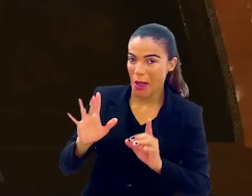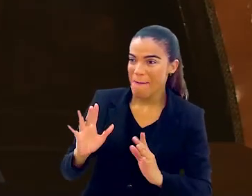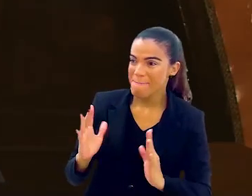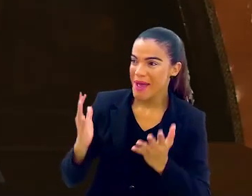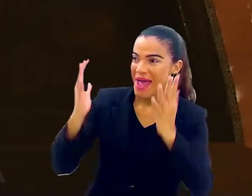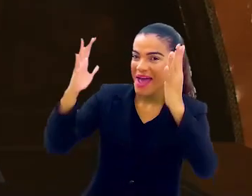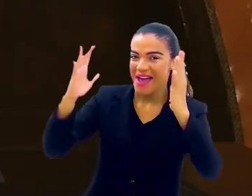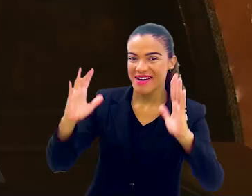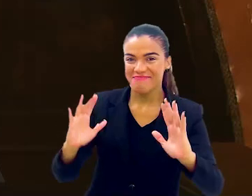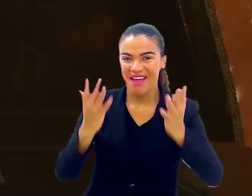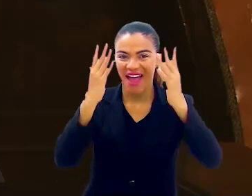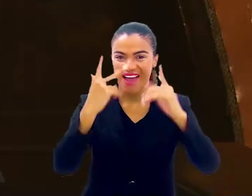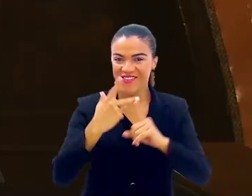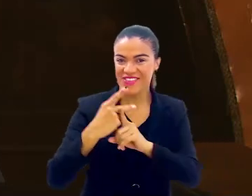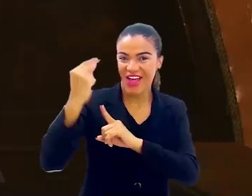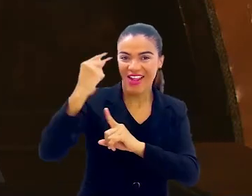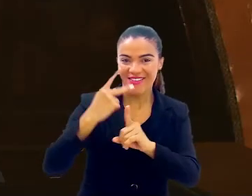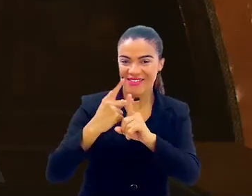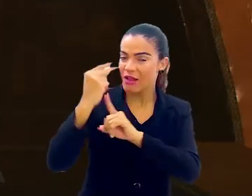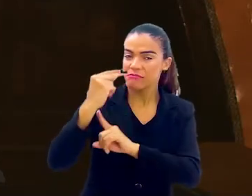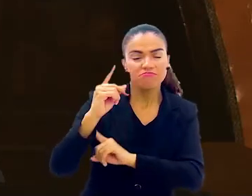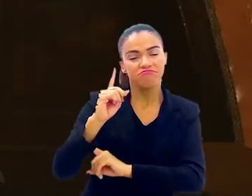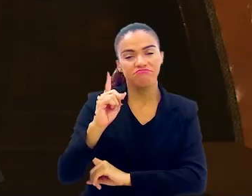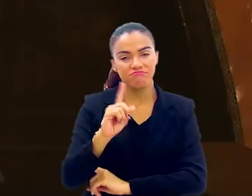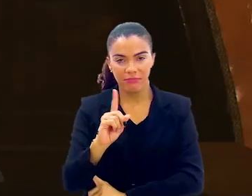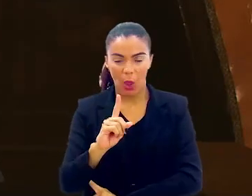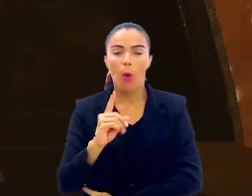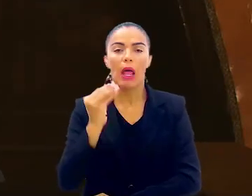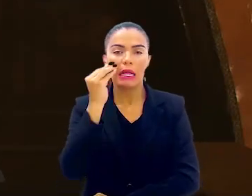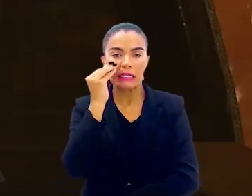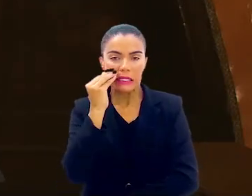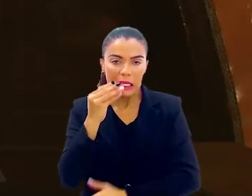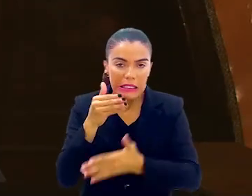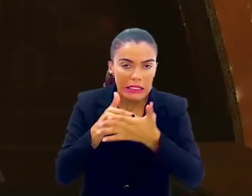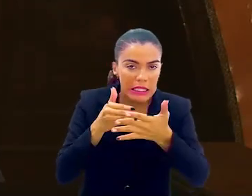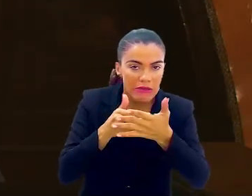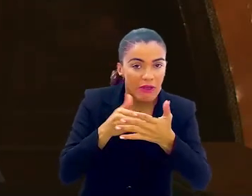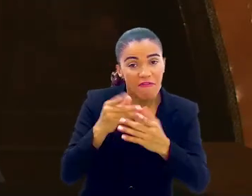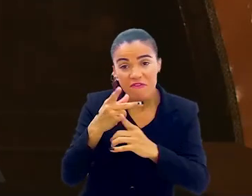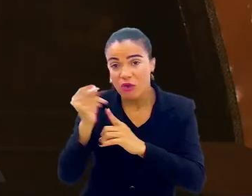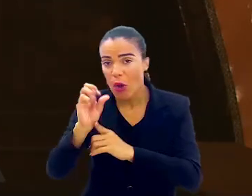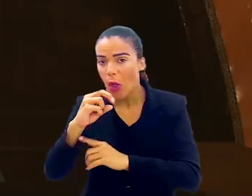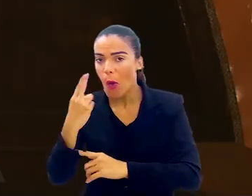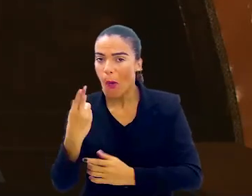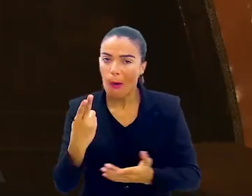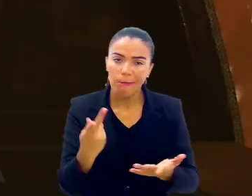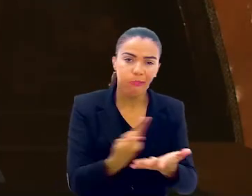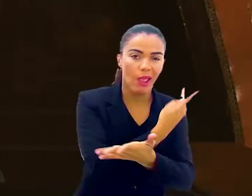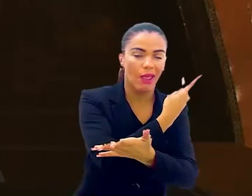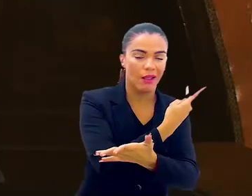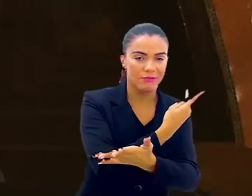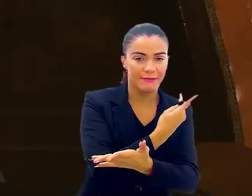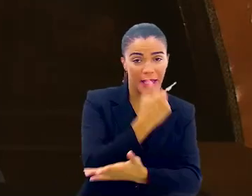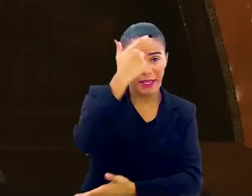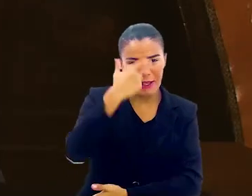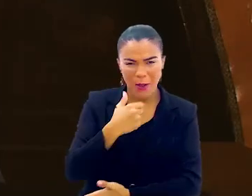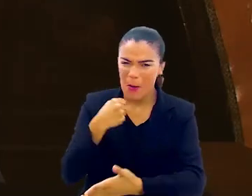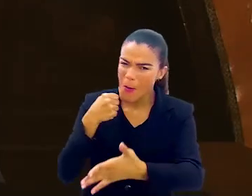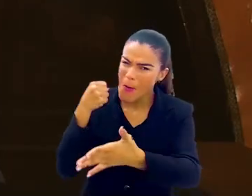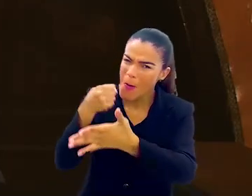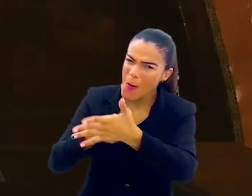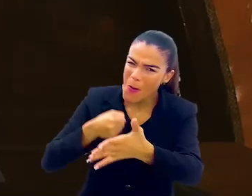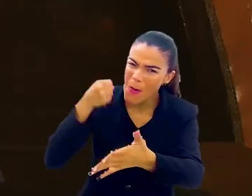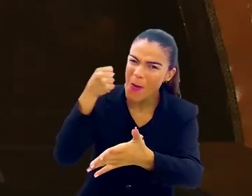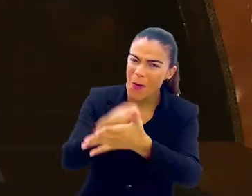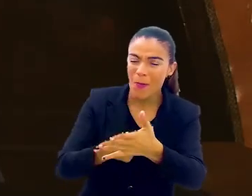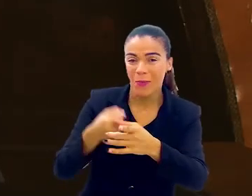só êxitos, são tentativas que vão dar em acertos ou erros. E eu sempre tenho lutado para que